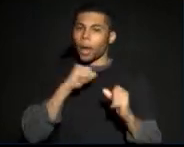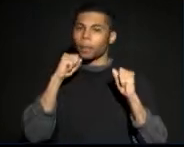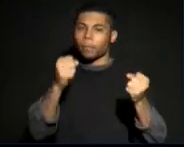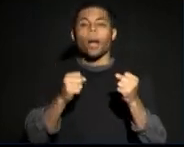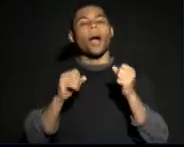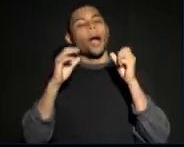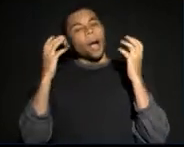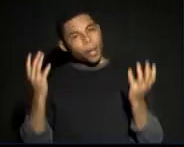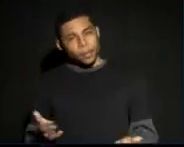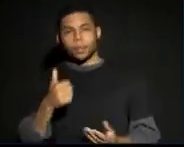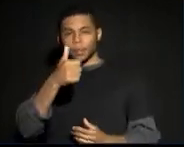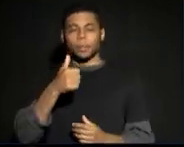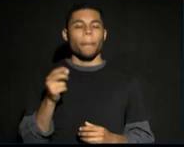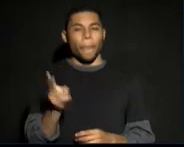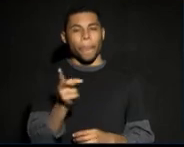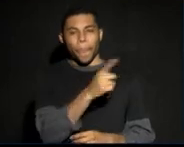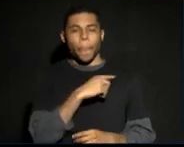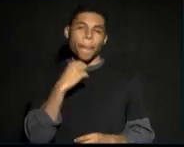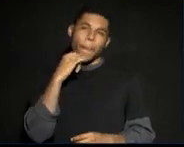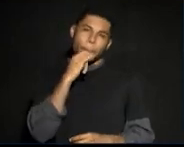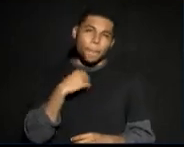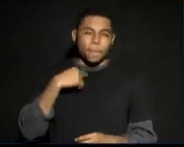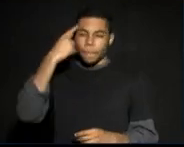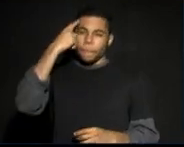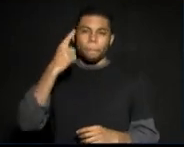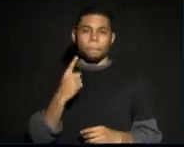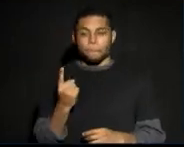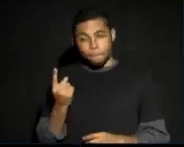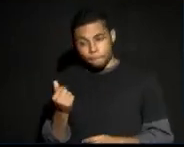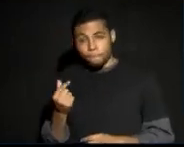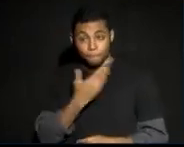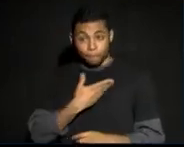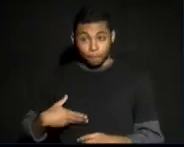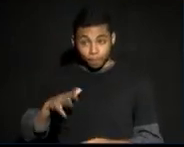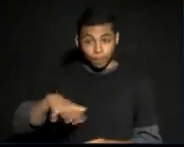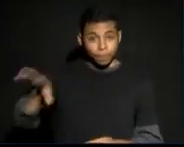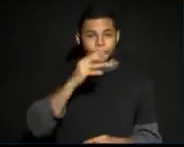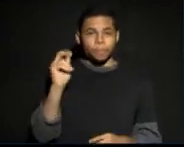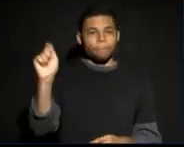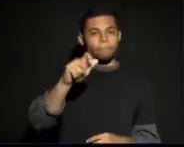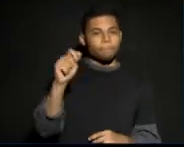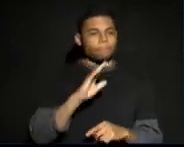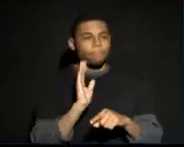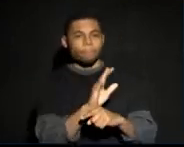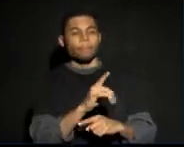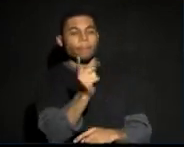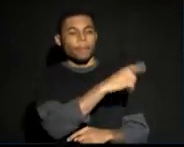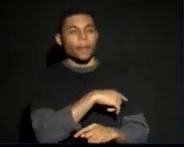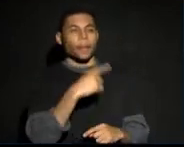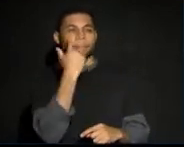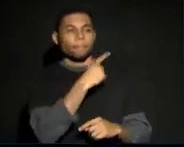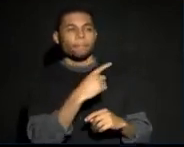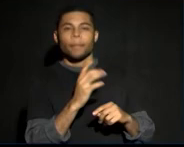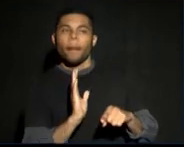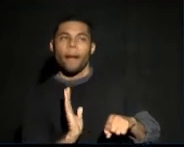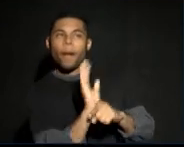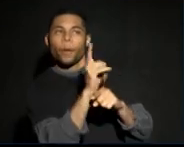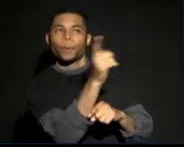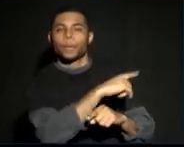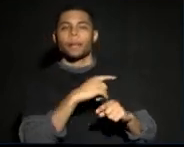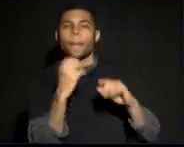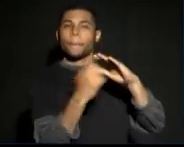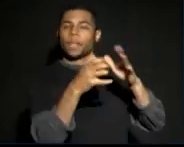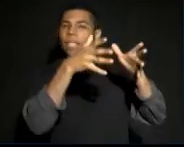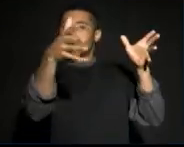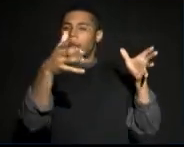ponta e que aí sim ao invés de você usar o dinheiro público para dar benefício tributário para Grande para dar crédito para